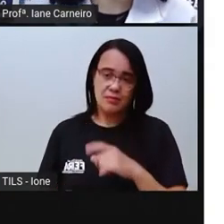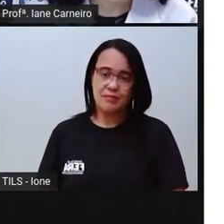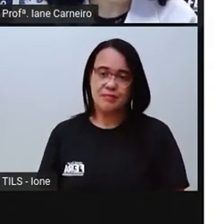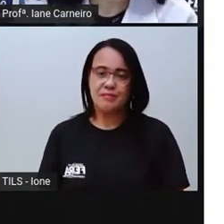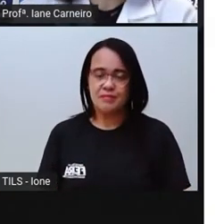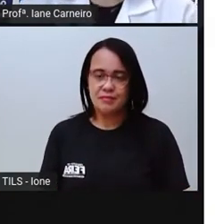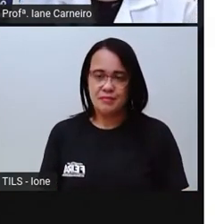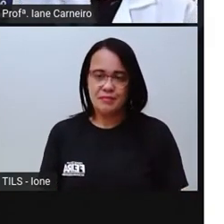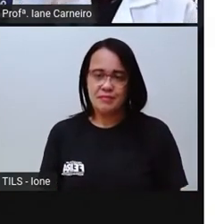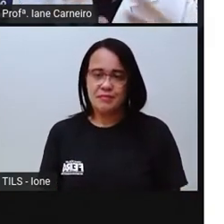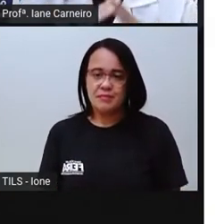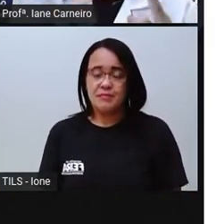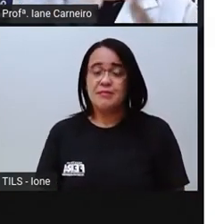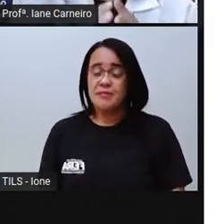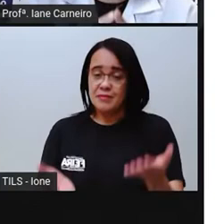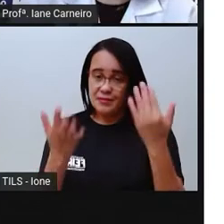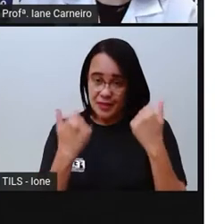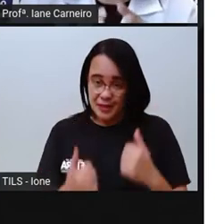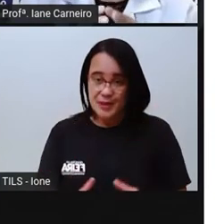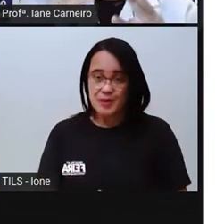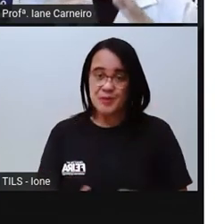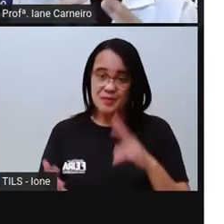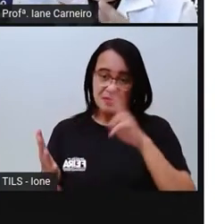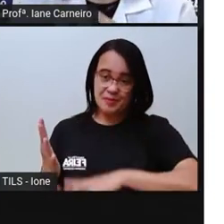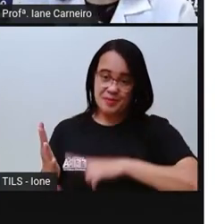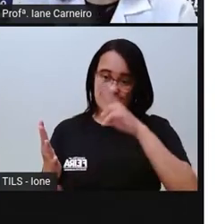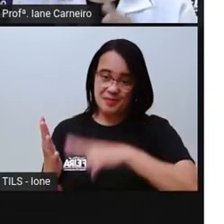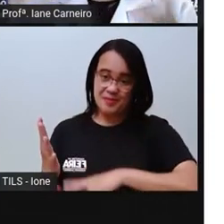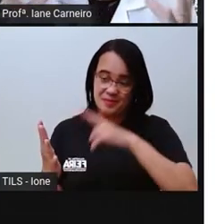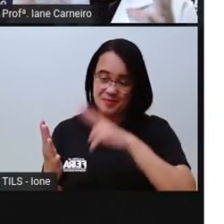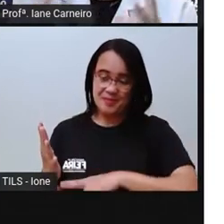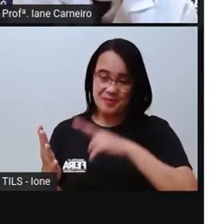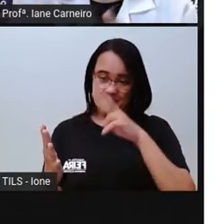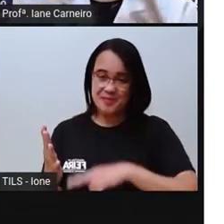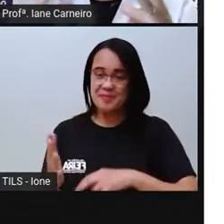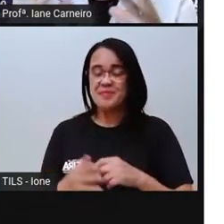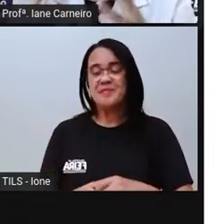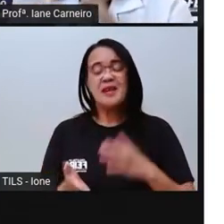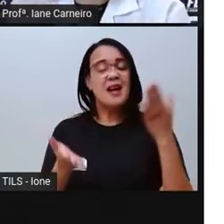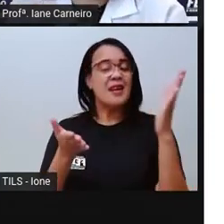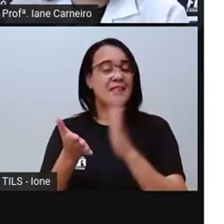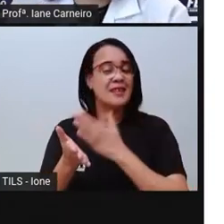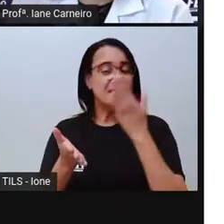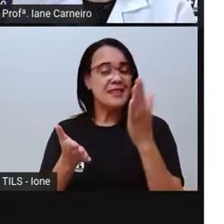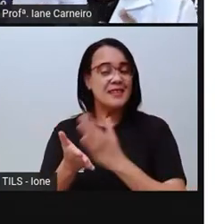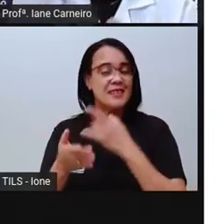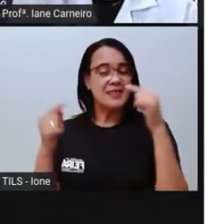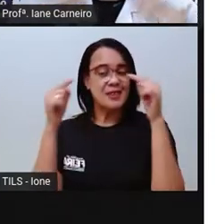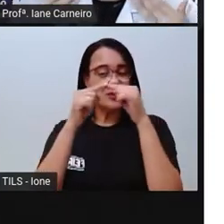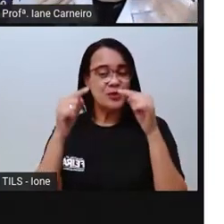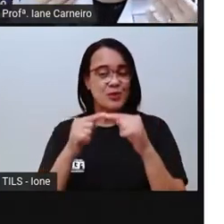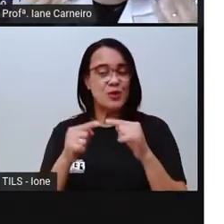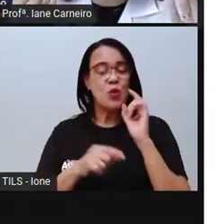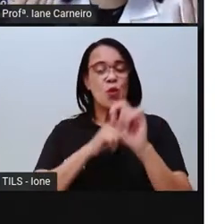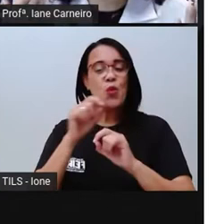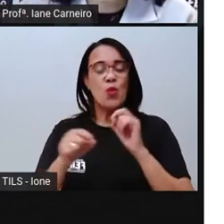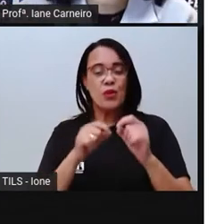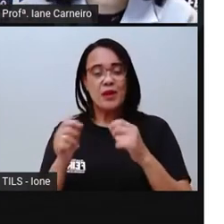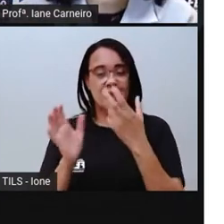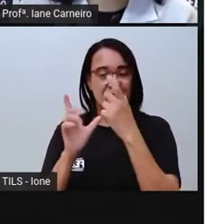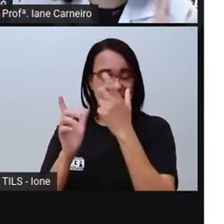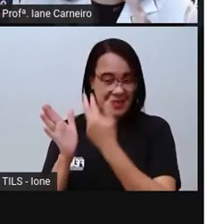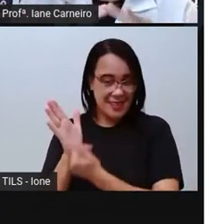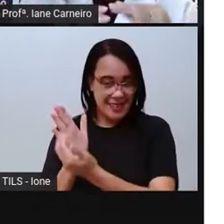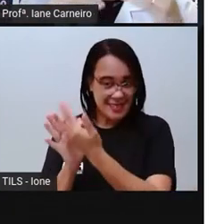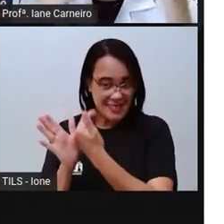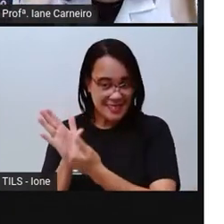leitura agora. Então, como a Pro falou, essa é uma leitura de um livro imagem. Então, a Pro não vai